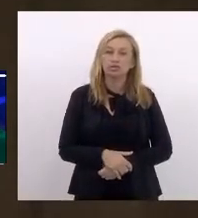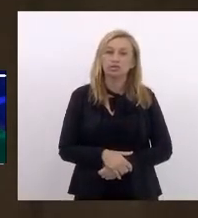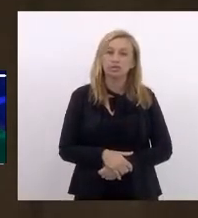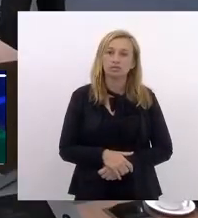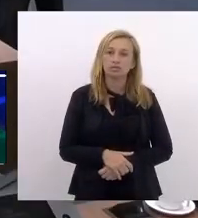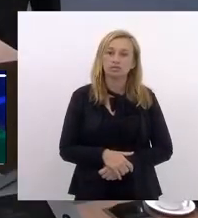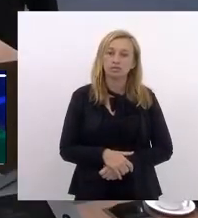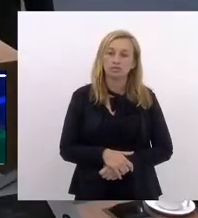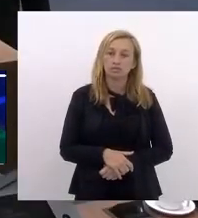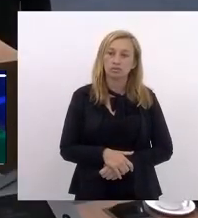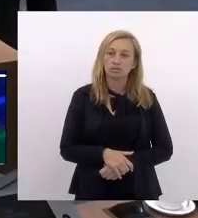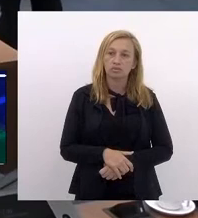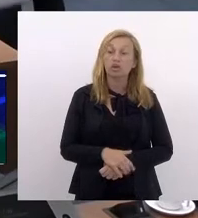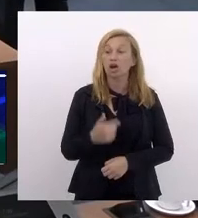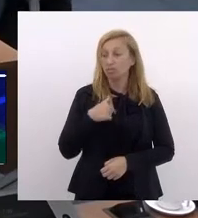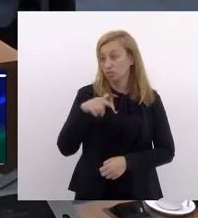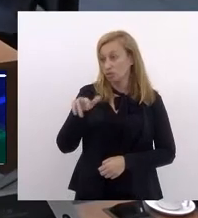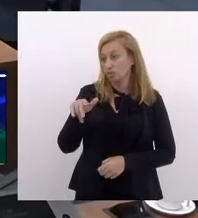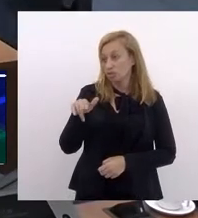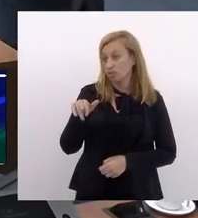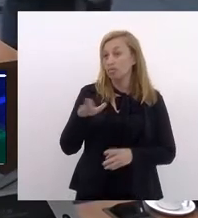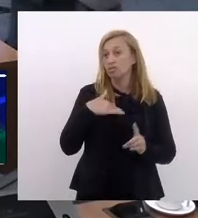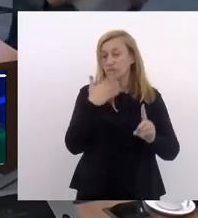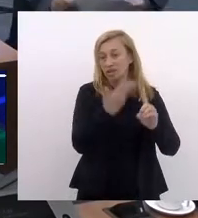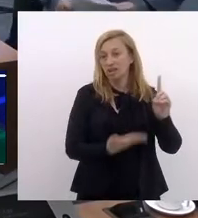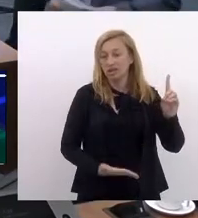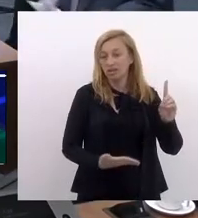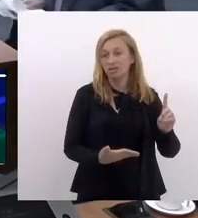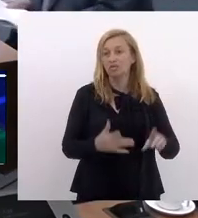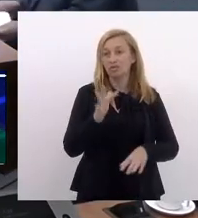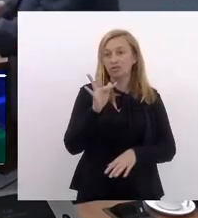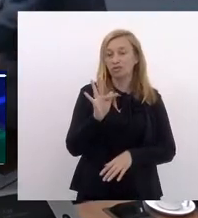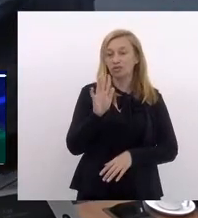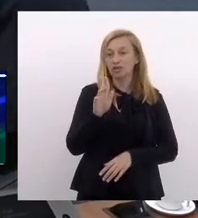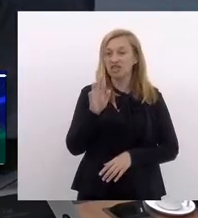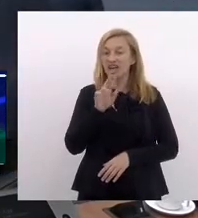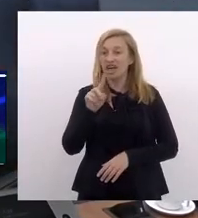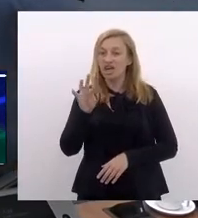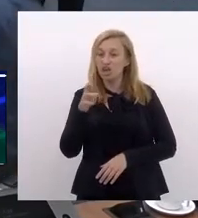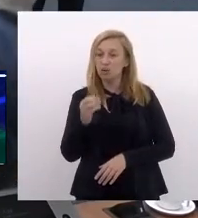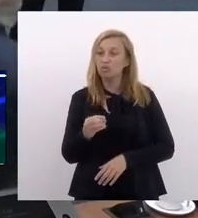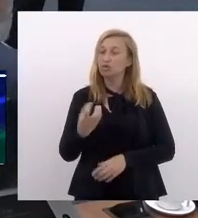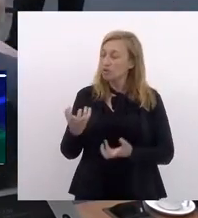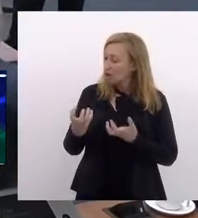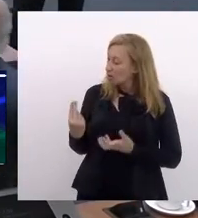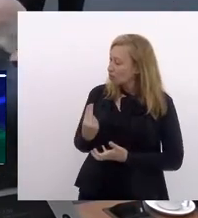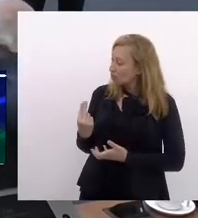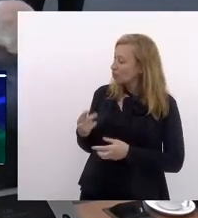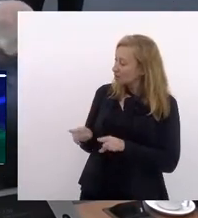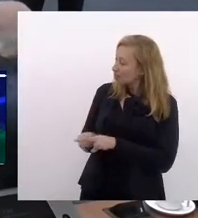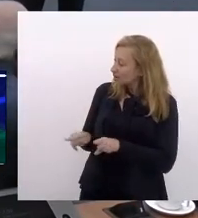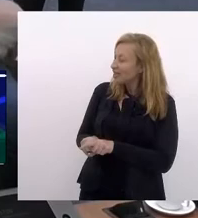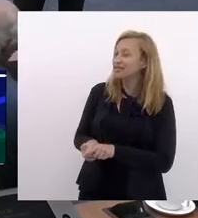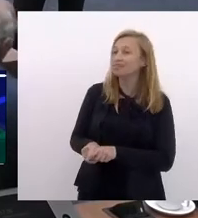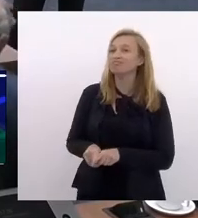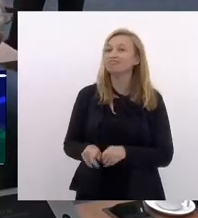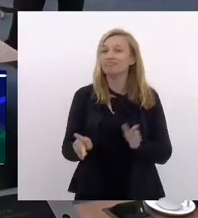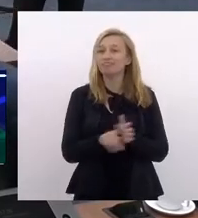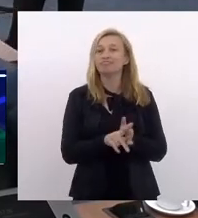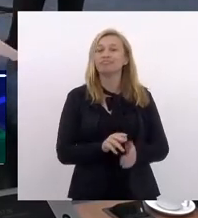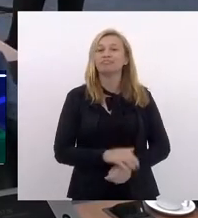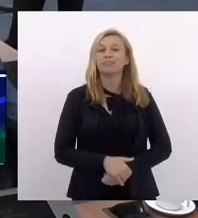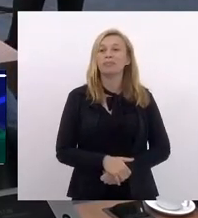Samuel Malafaia. Como eu tenho um irmão, em homenagem ao meu irmão, que é fuzileiro naval, eu também quero ser coautora desse